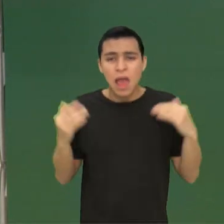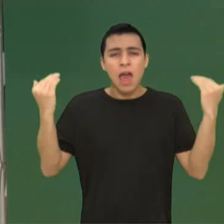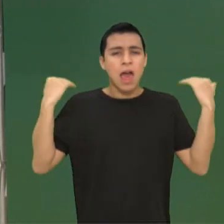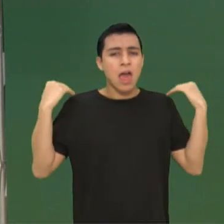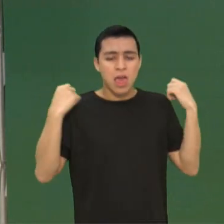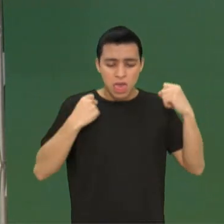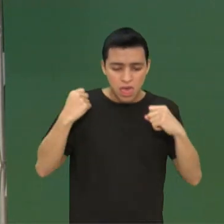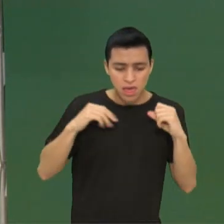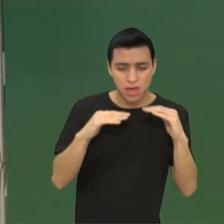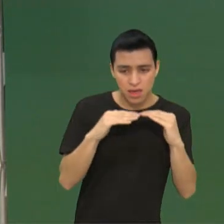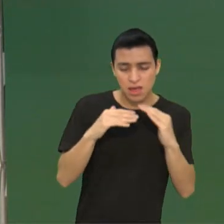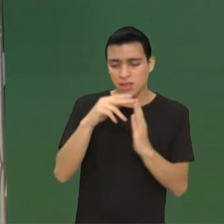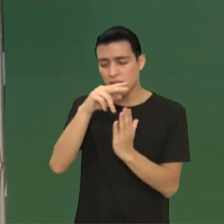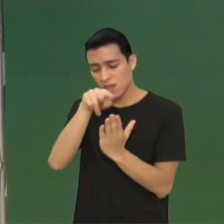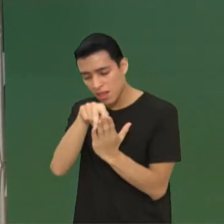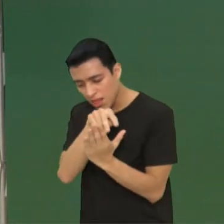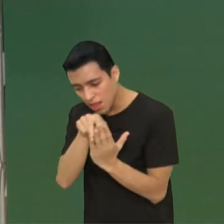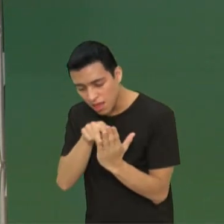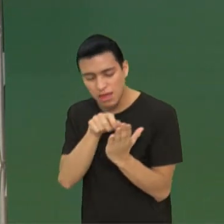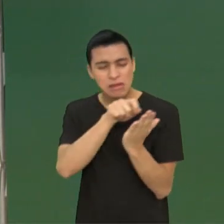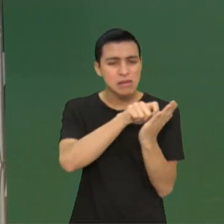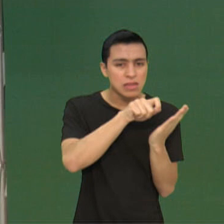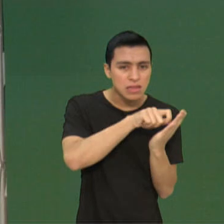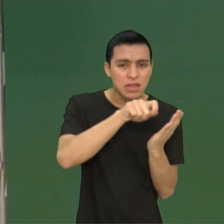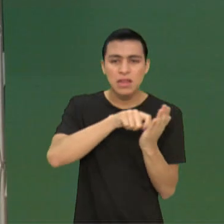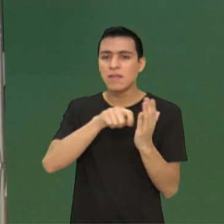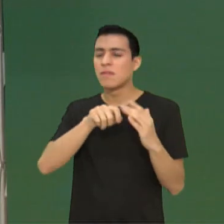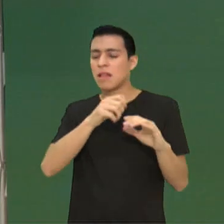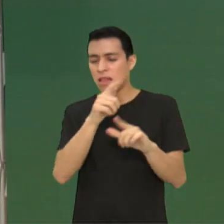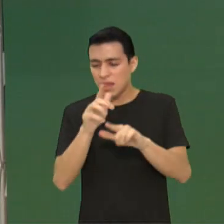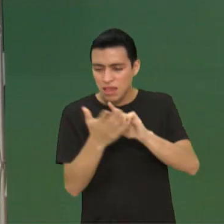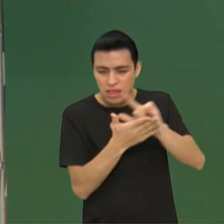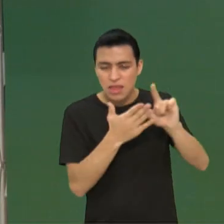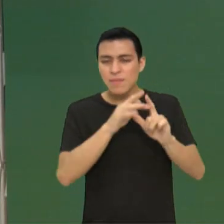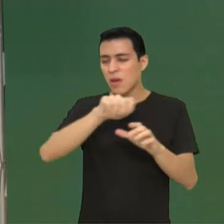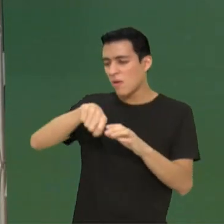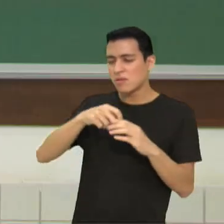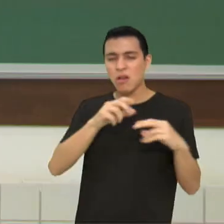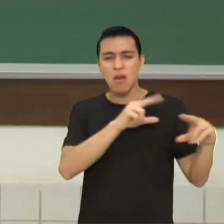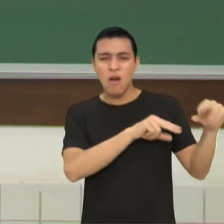casa, leia, escreva, desenhe, cozinhe, limpe, converse com quem